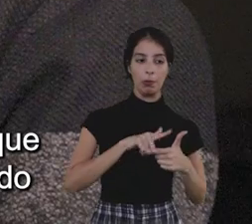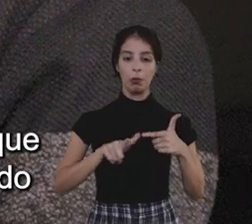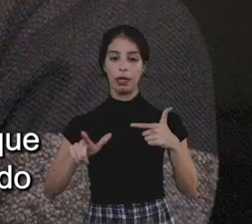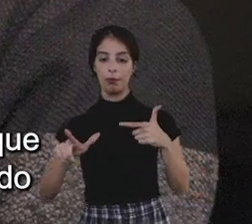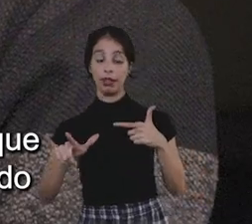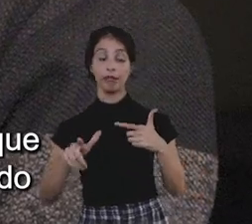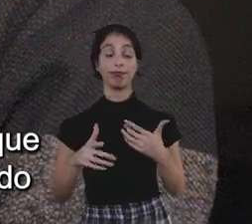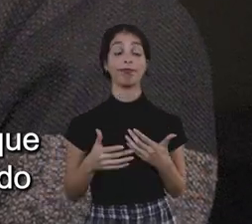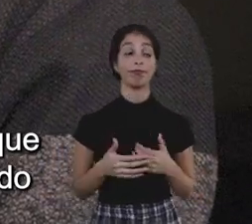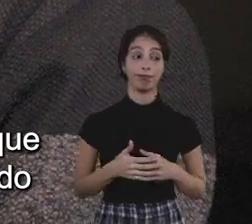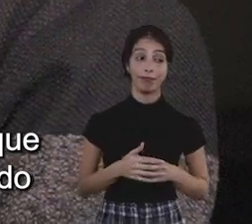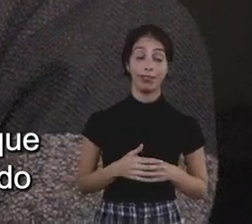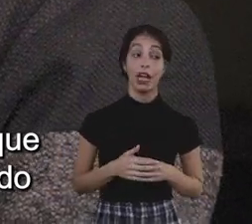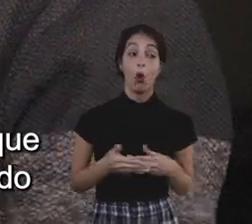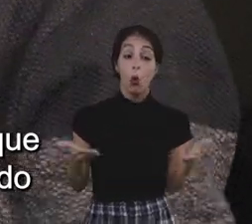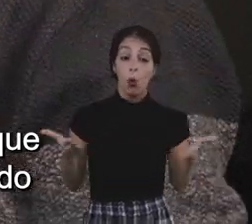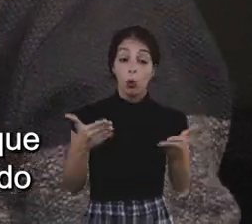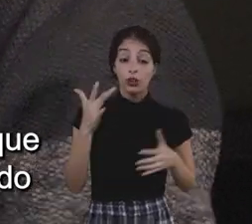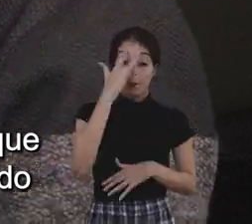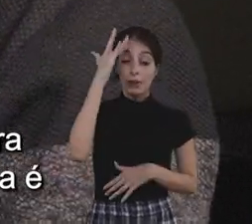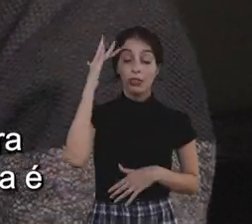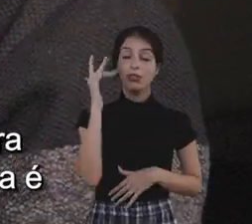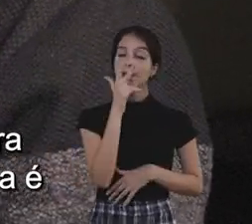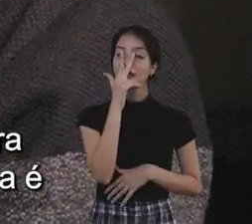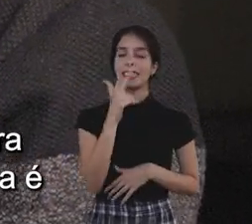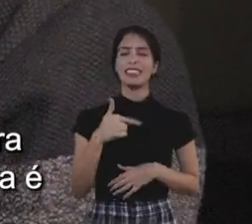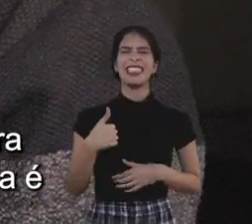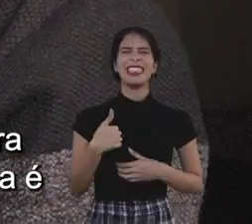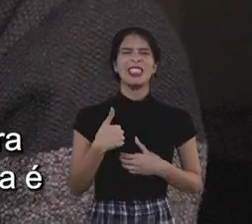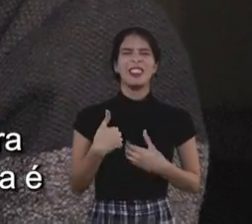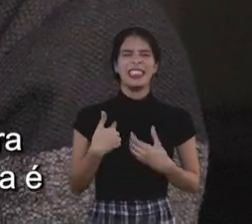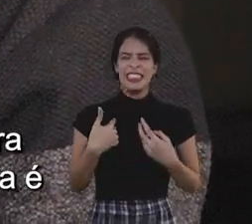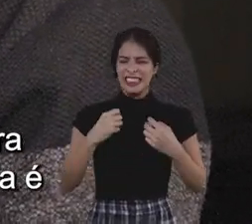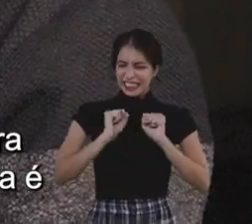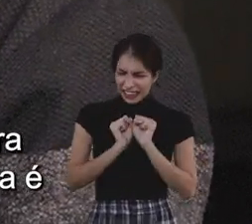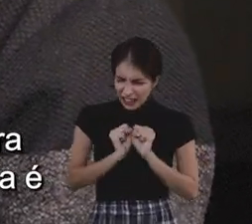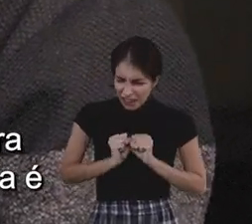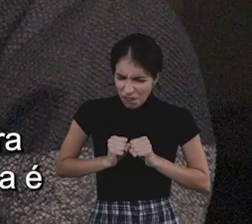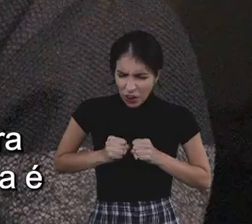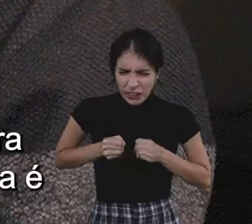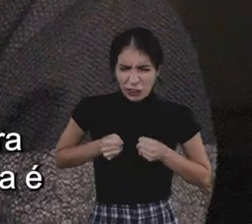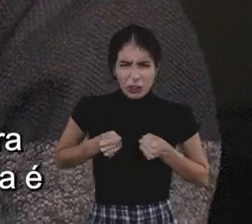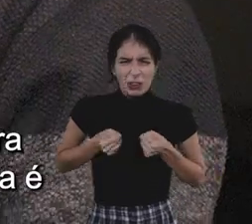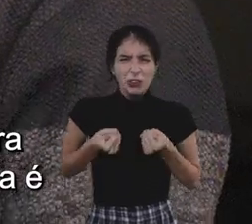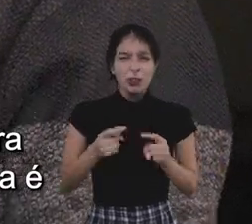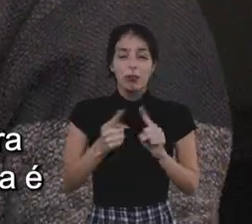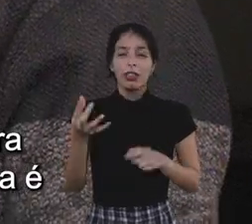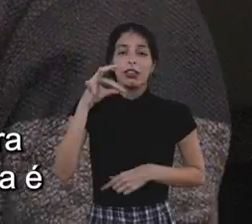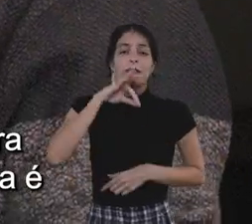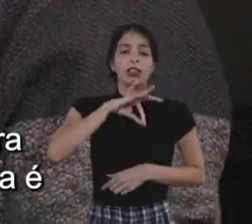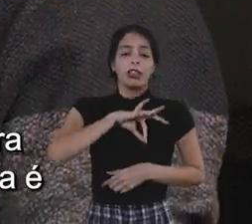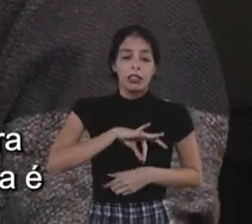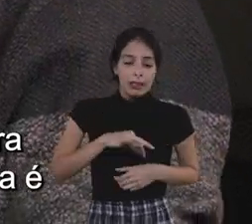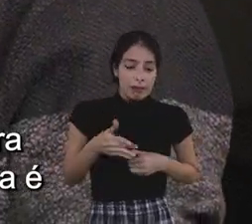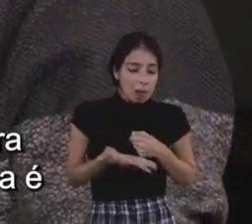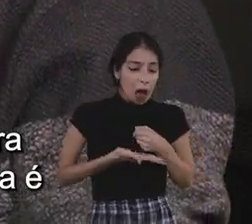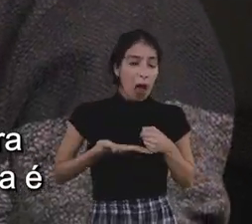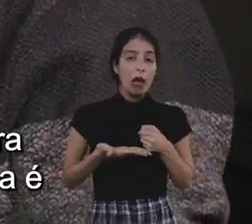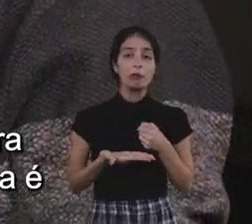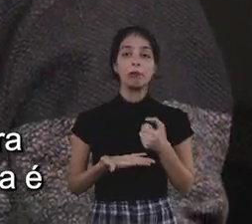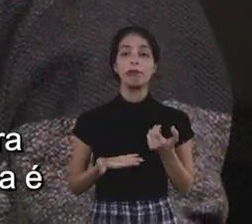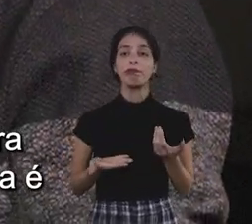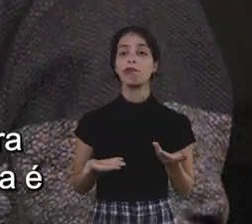eh as pessoas estão sentindo que estão se esfolando para garantir o mínimo Então isso é uma mistura da